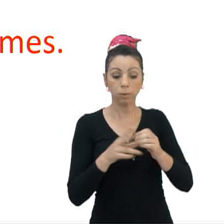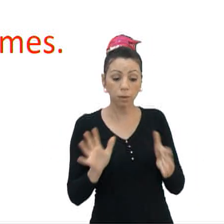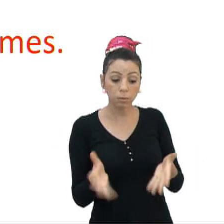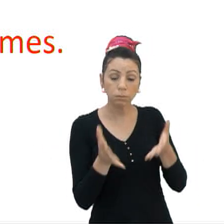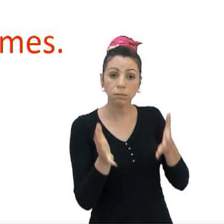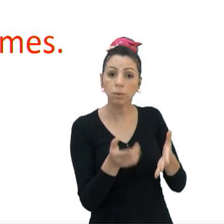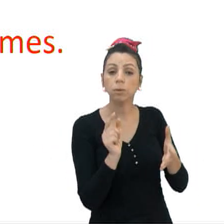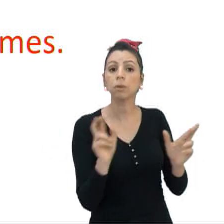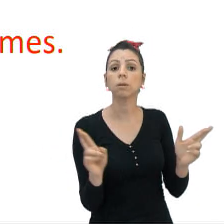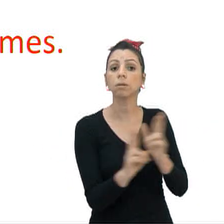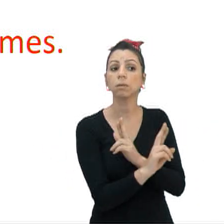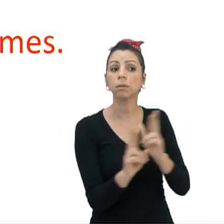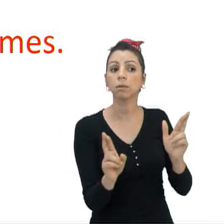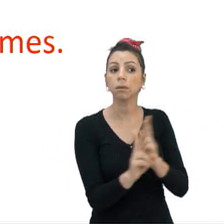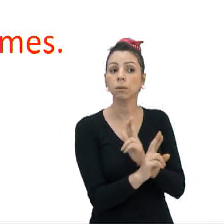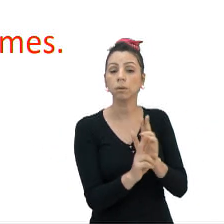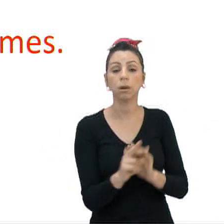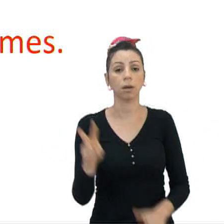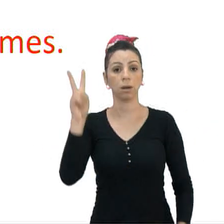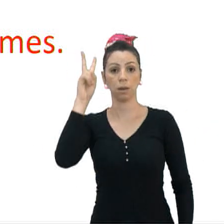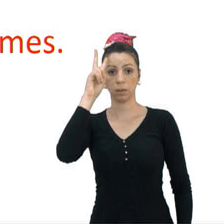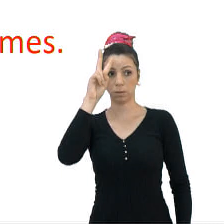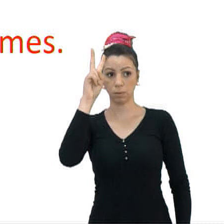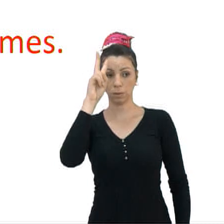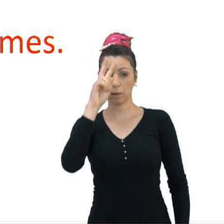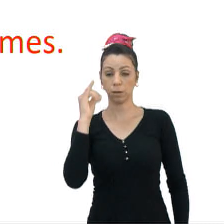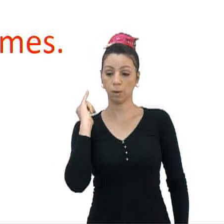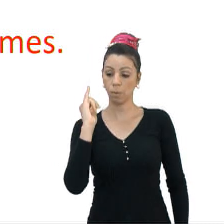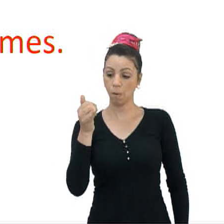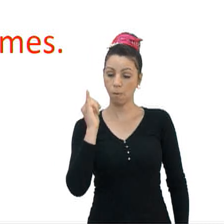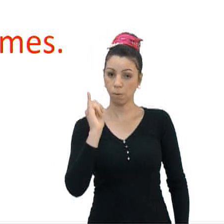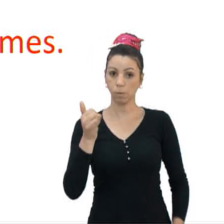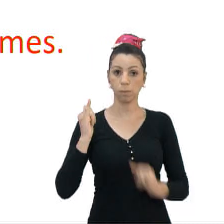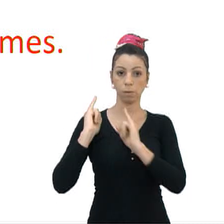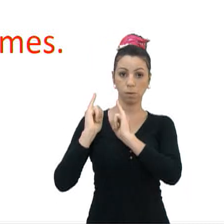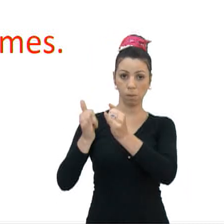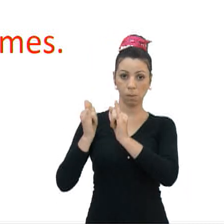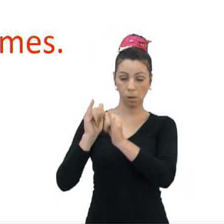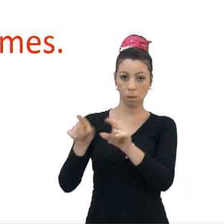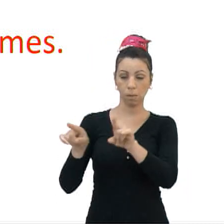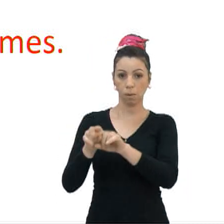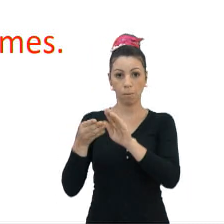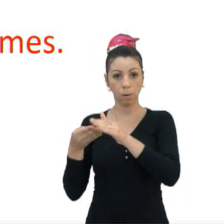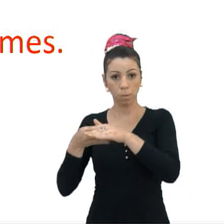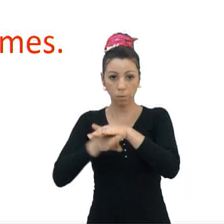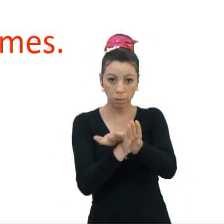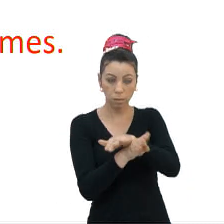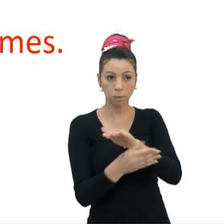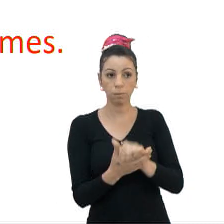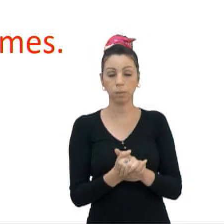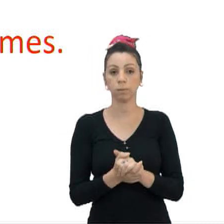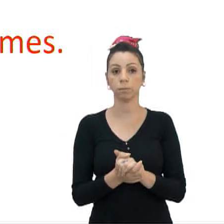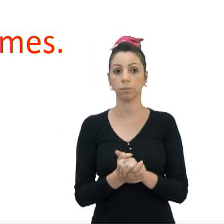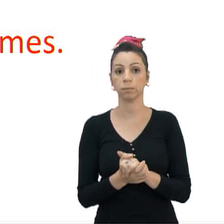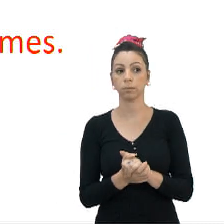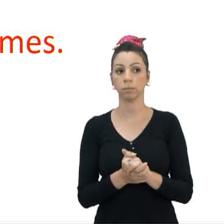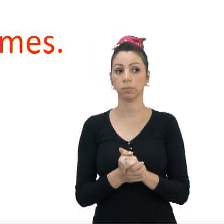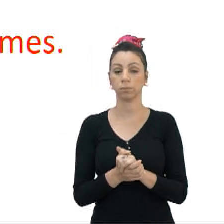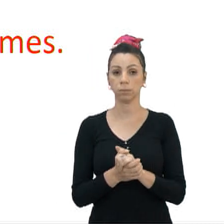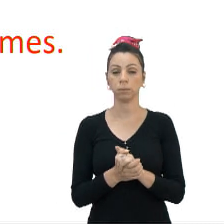está relacionado a quem? A histórias, contos, lendas e costumes. Olha, histórias, contos, lendas e